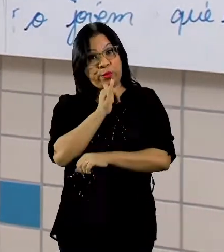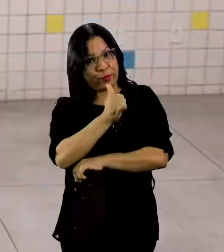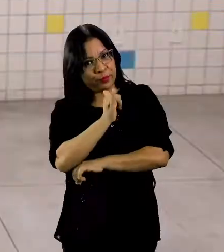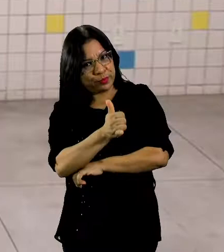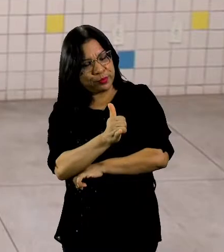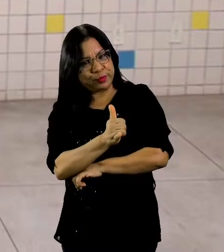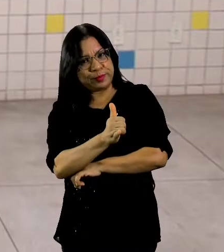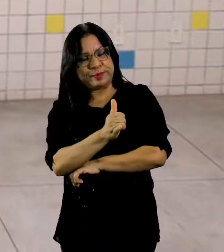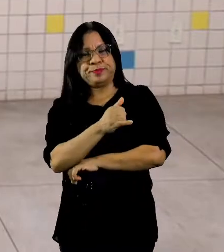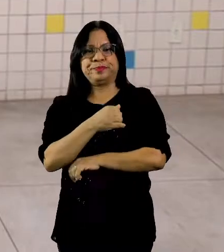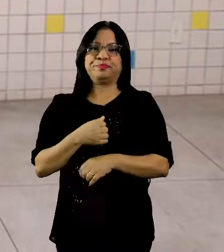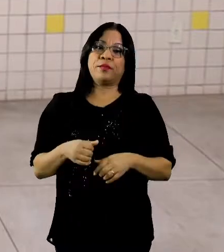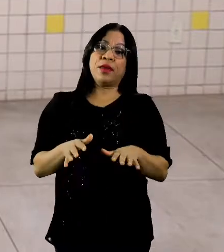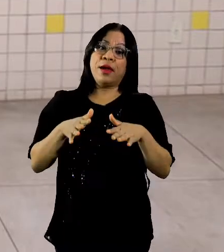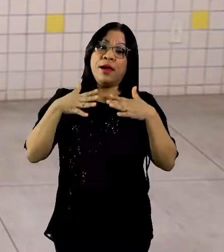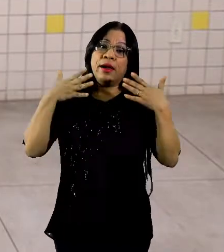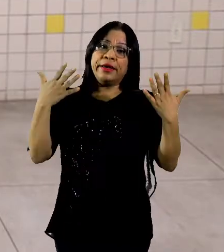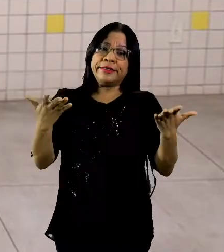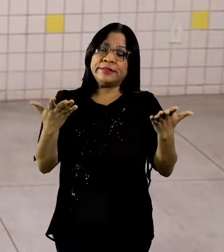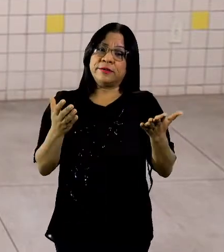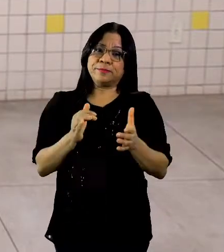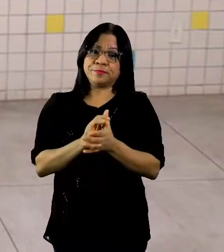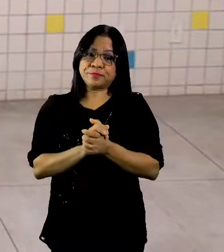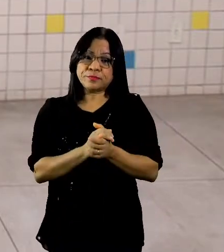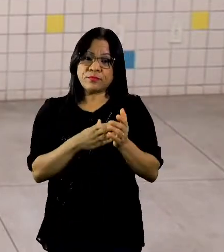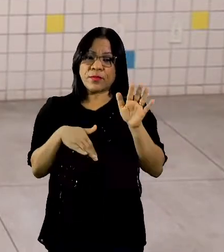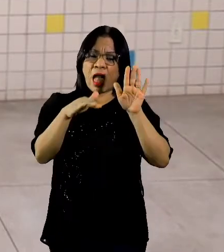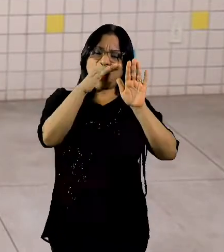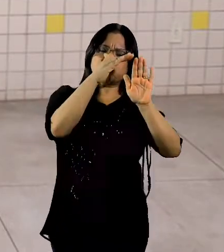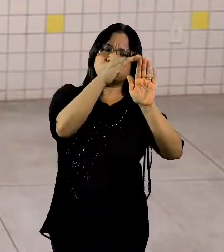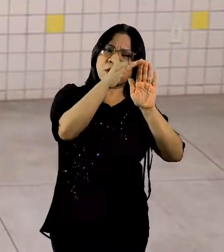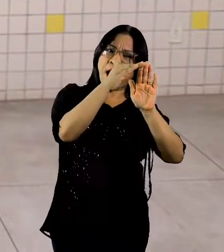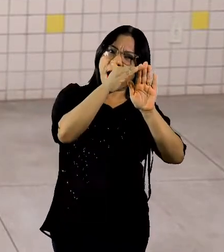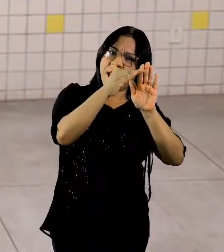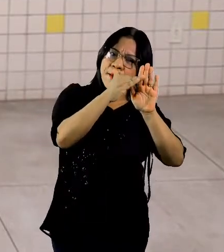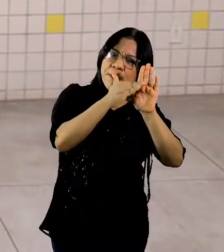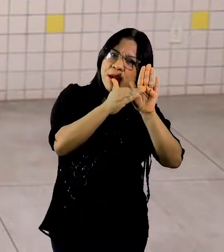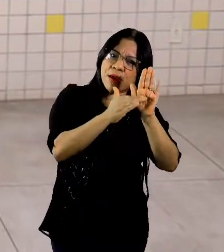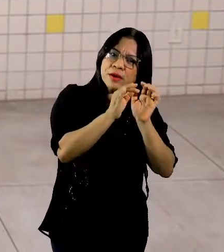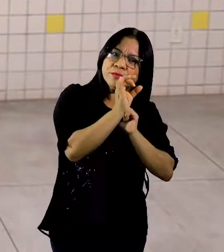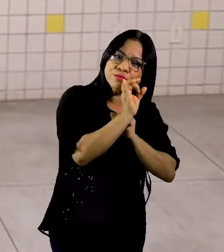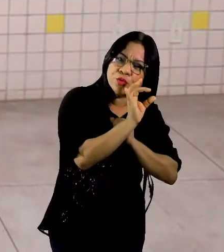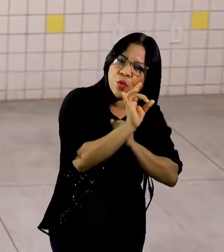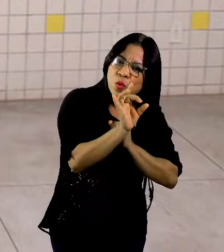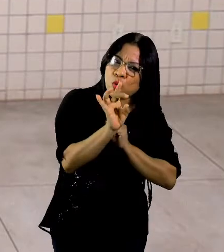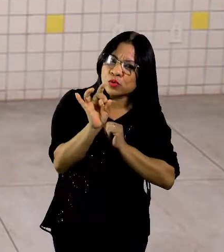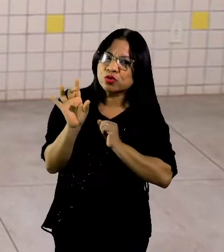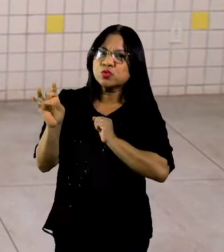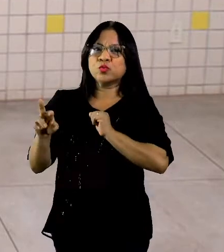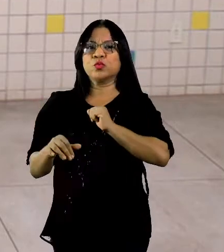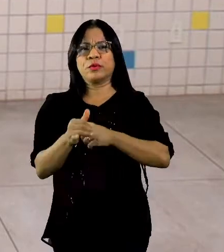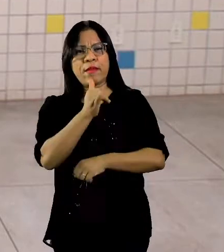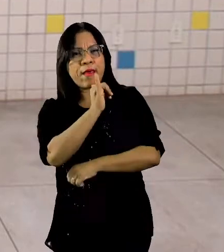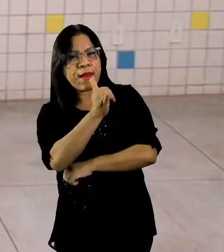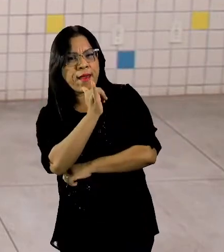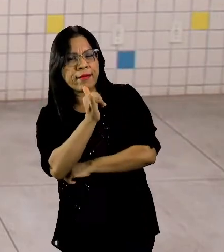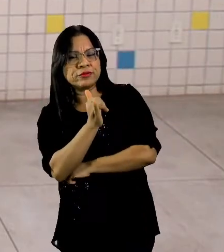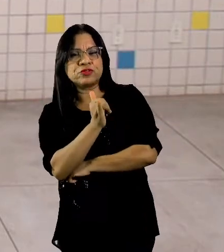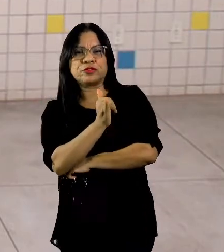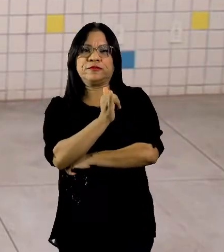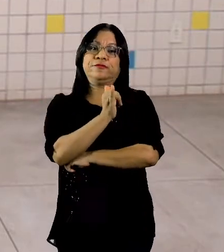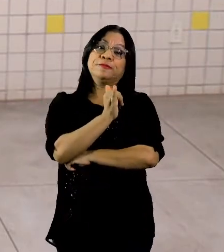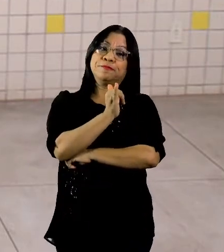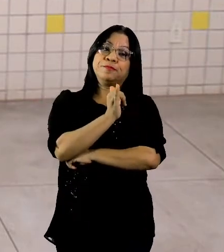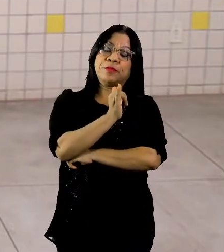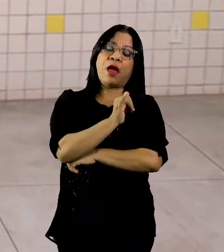elementos constituintes da narrativa? Nós vamos detalhá-los nesta aula de leitura e produção de